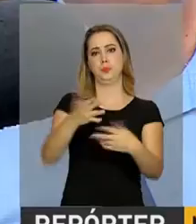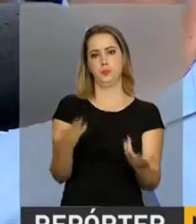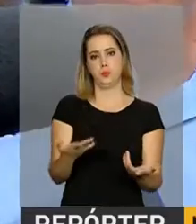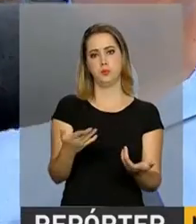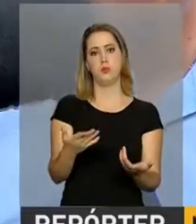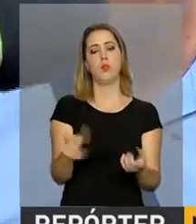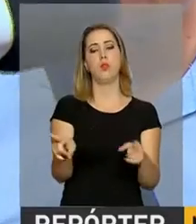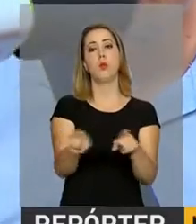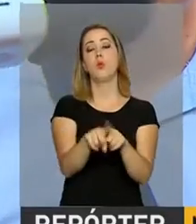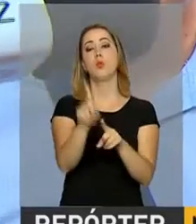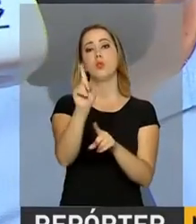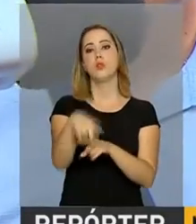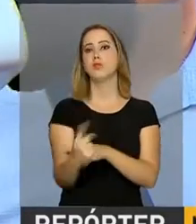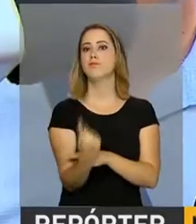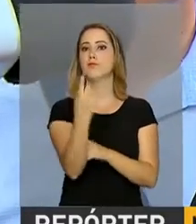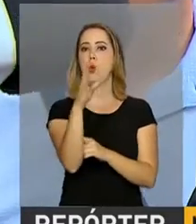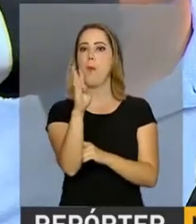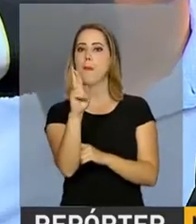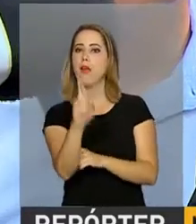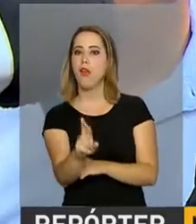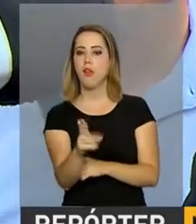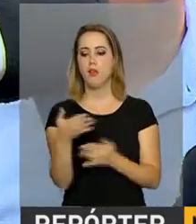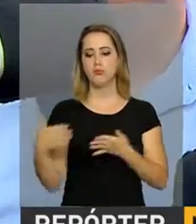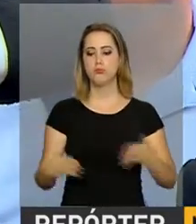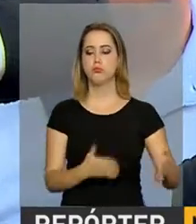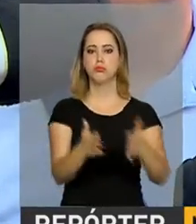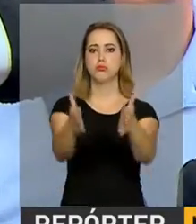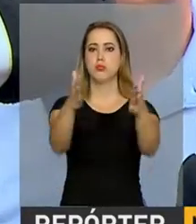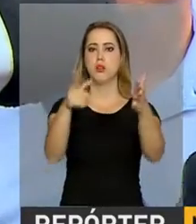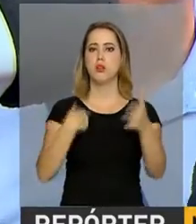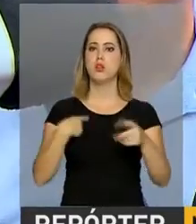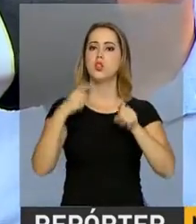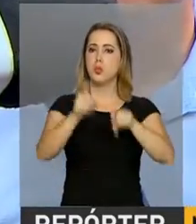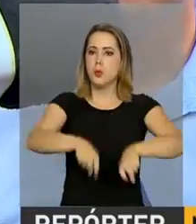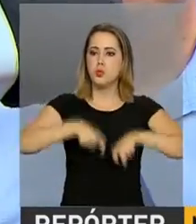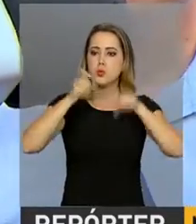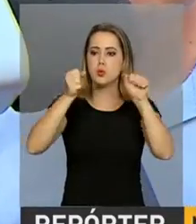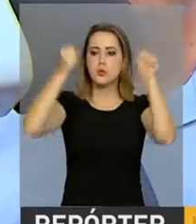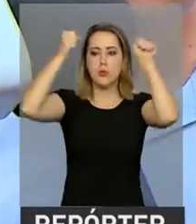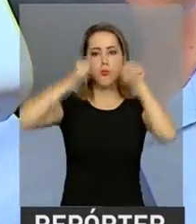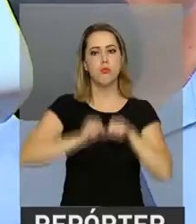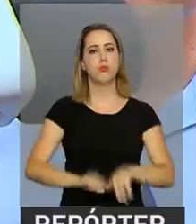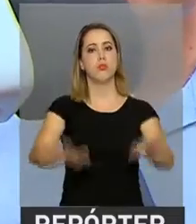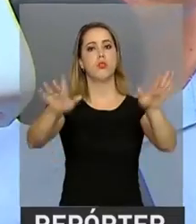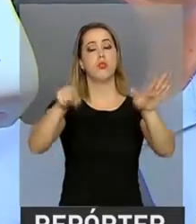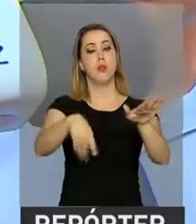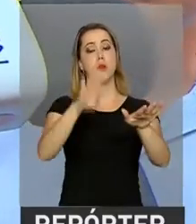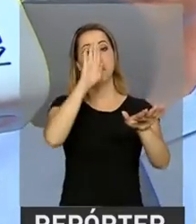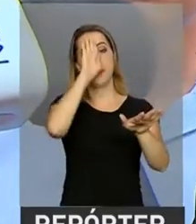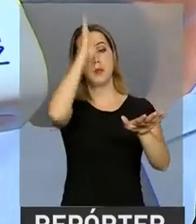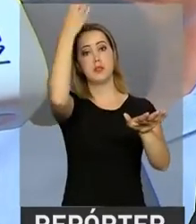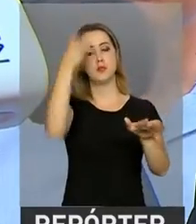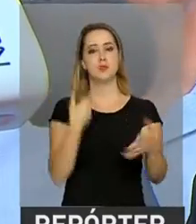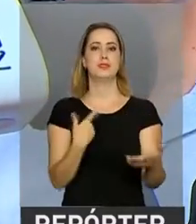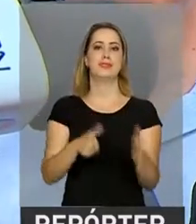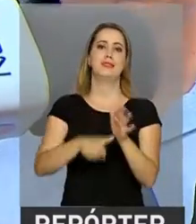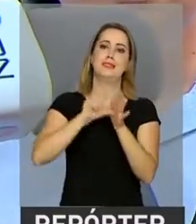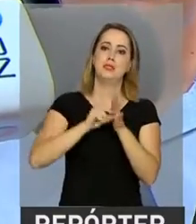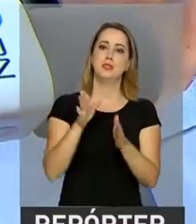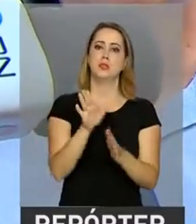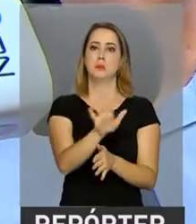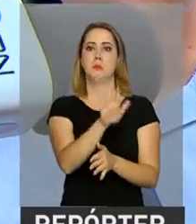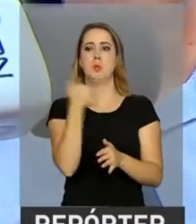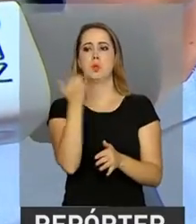de São Luís. É uma rodovia de escoamento de produção importantíssima para o Brasil, né, e por isso que ela foi priorizada. Uma rodovia que matava muito, mata